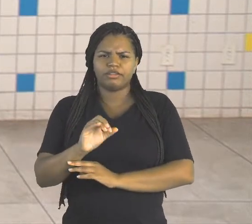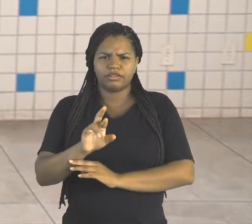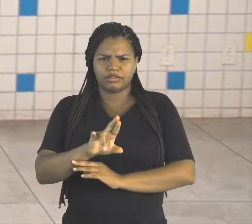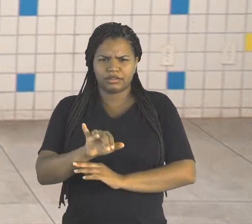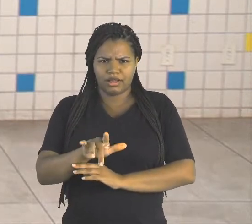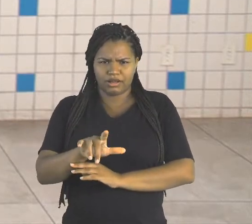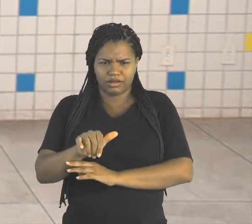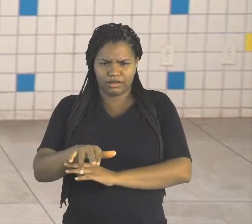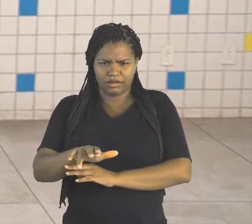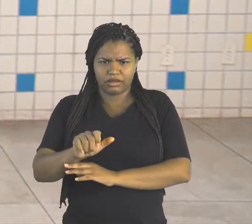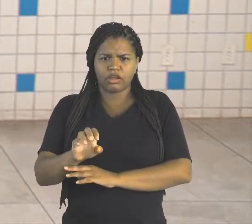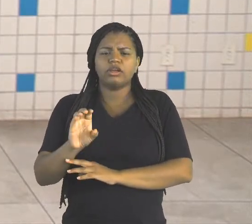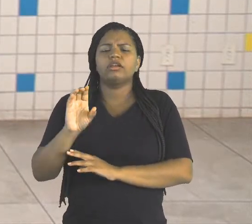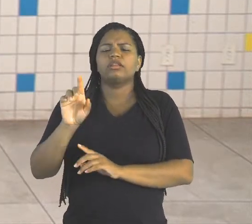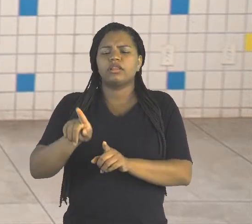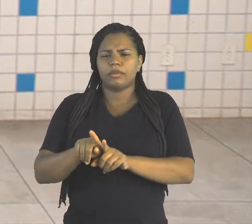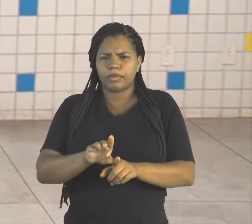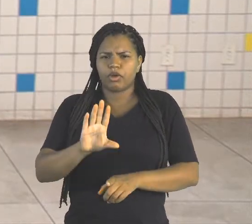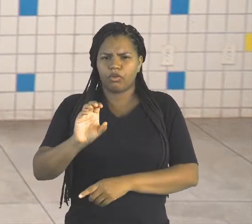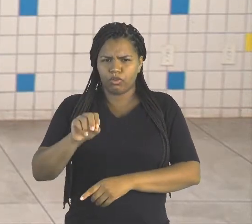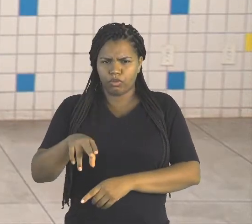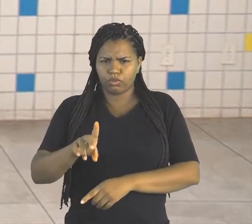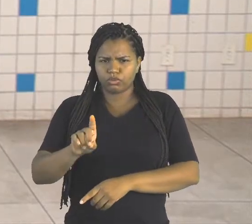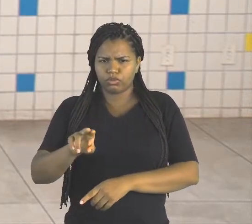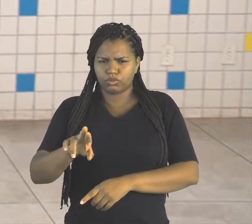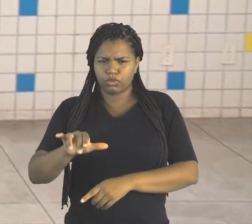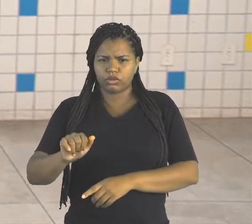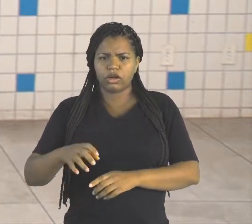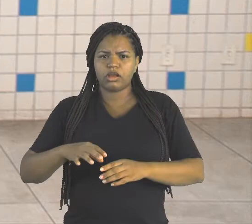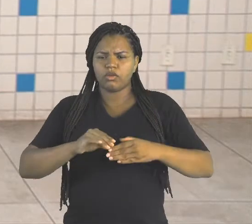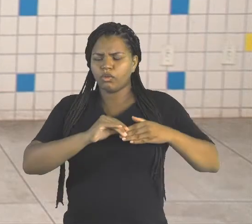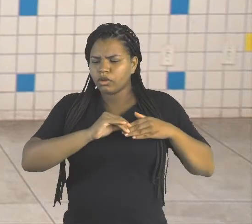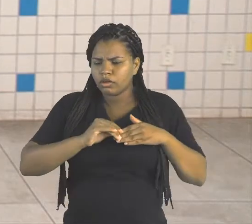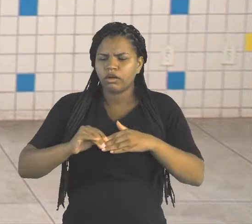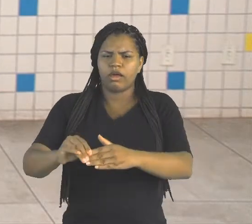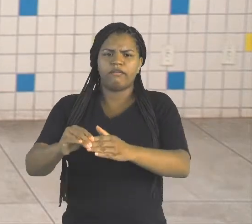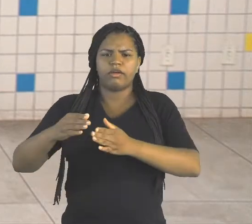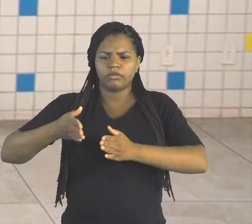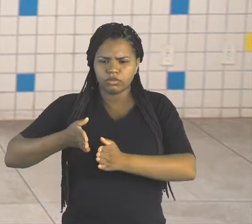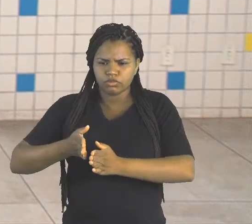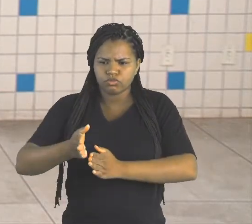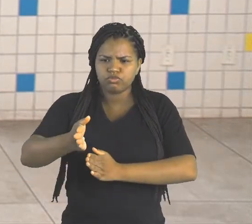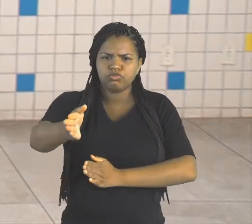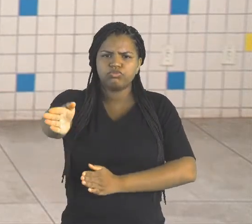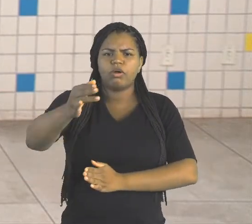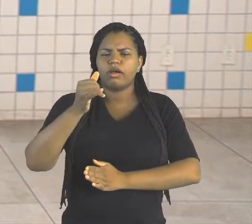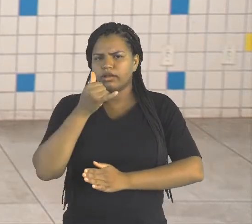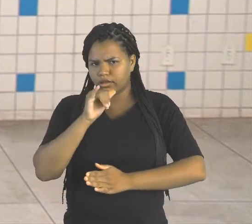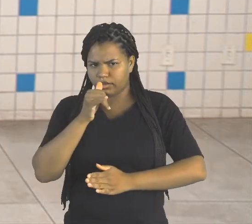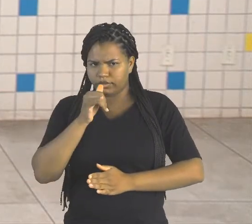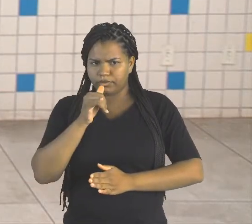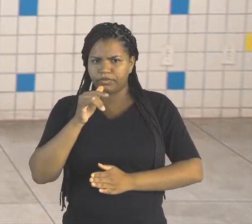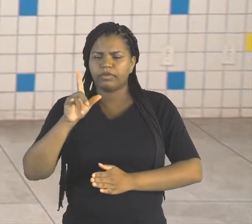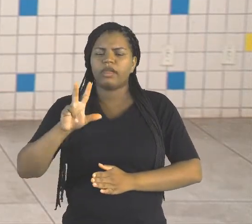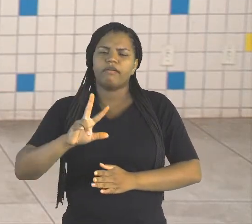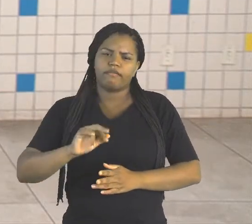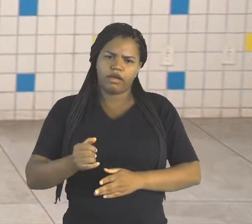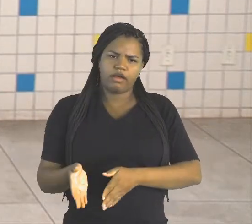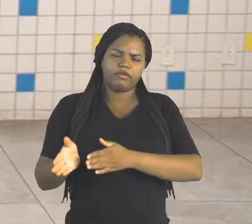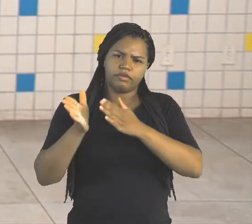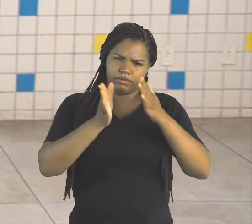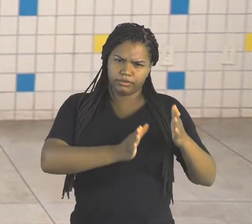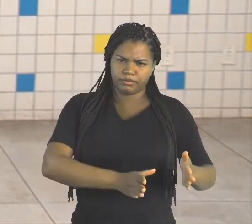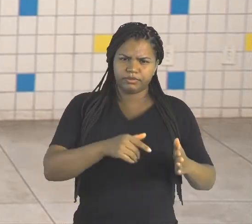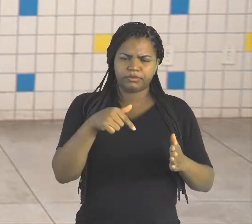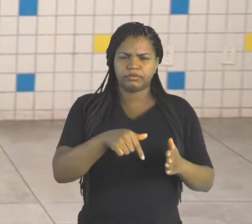enquanto arrastados pela ação de um campo elétrico externo. Acabamos de ver corrente elétrica contínua, agora vamos à próxima,